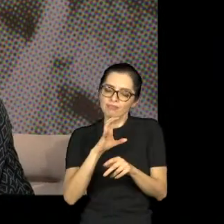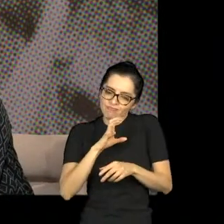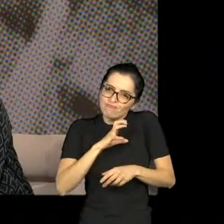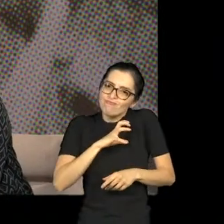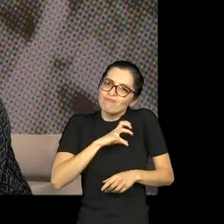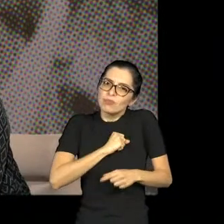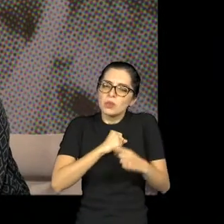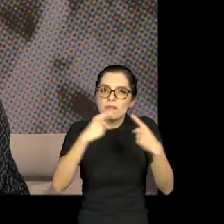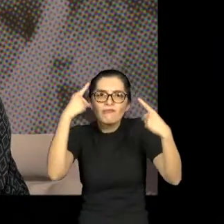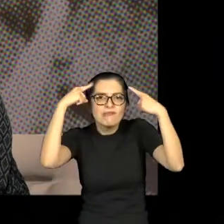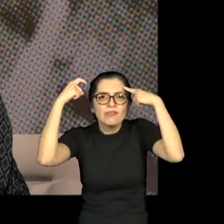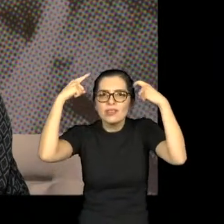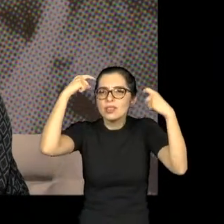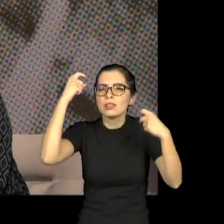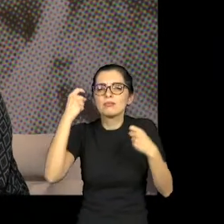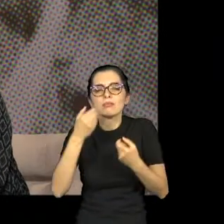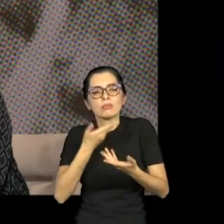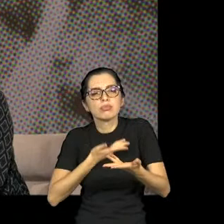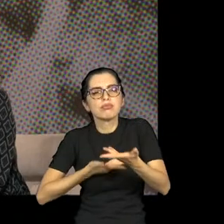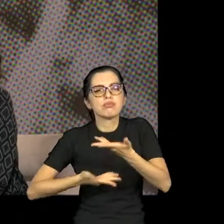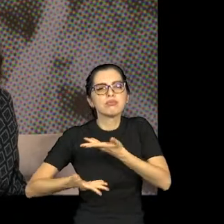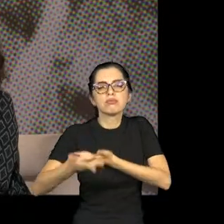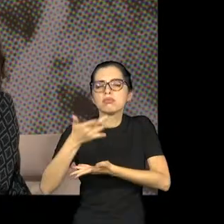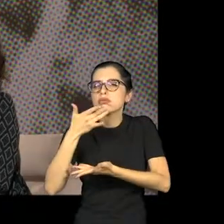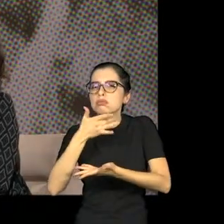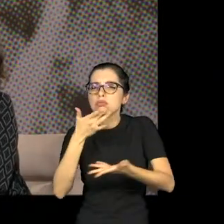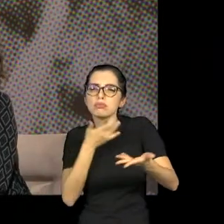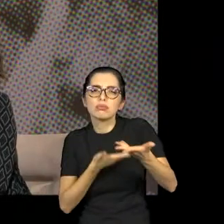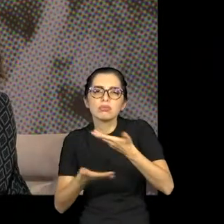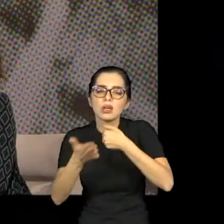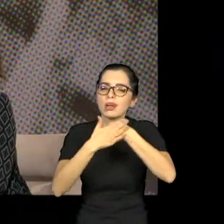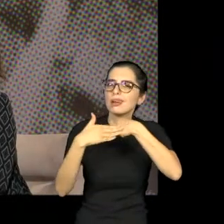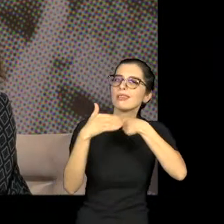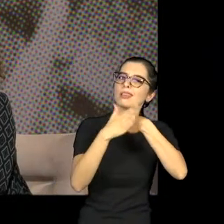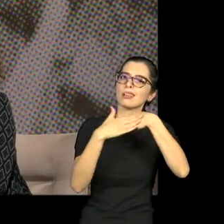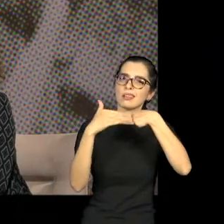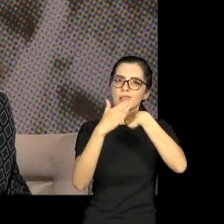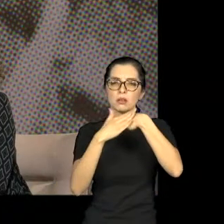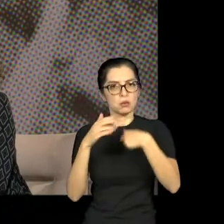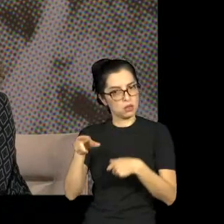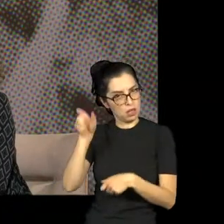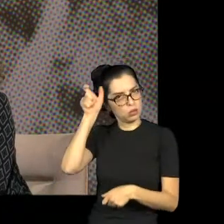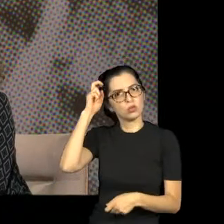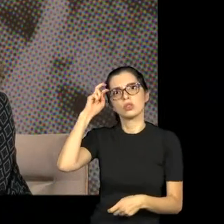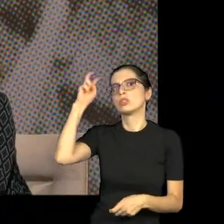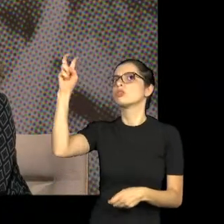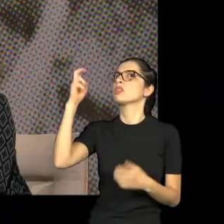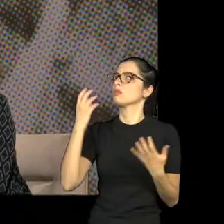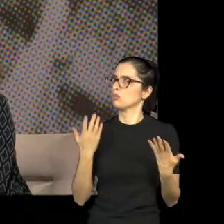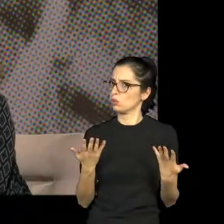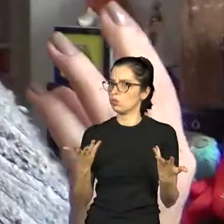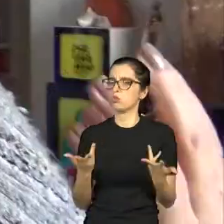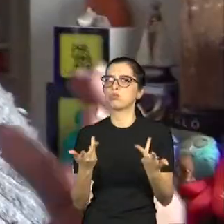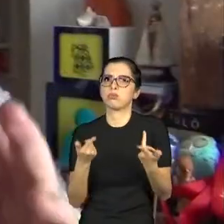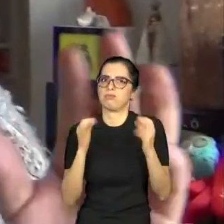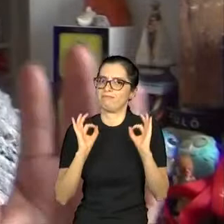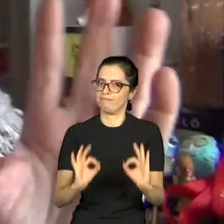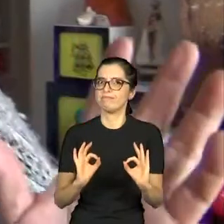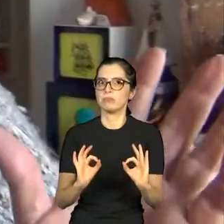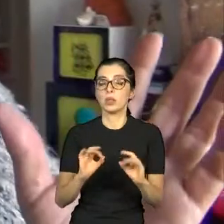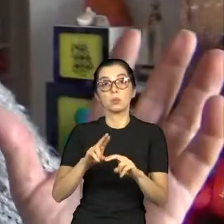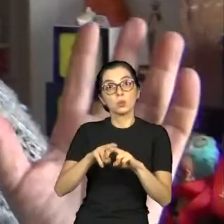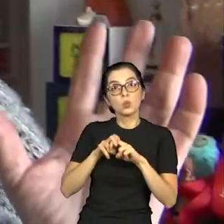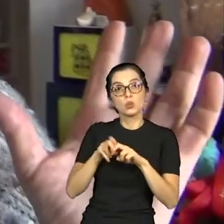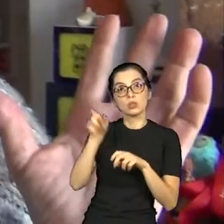criatividade e doçura e de esplendor, porque você é mestra da gag, né? Então a cena com você é uma